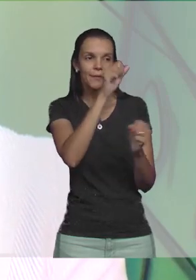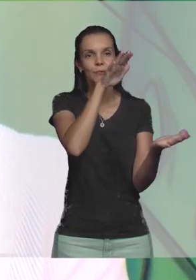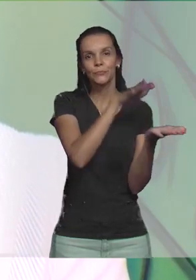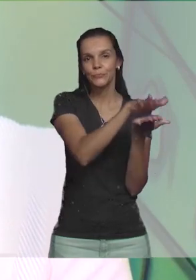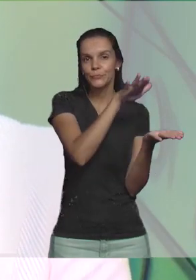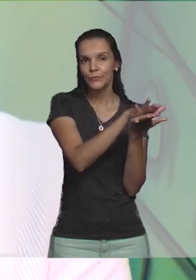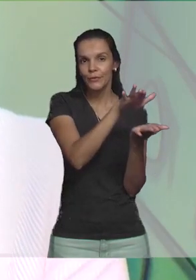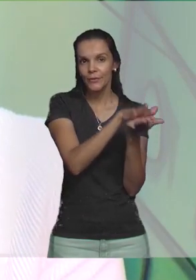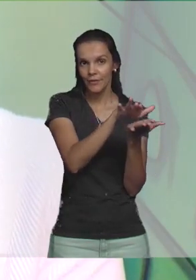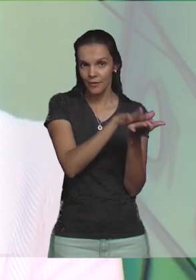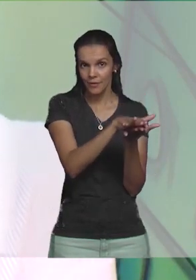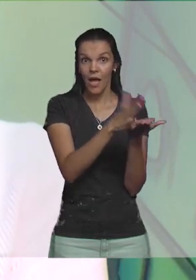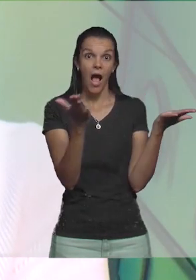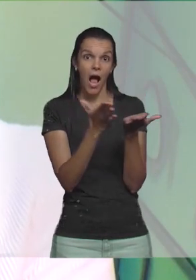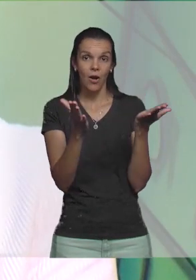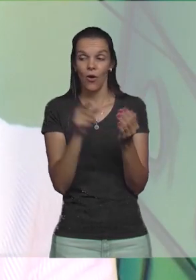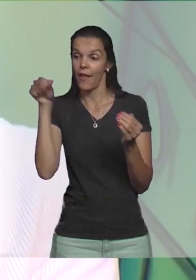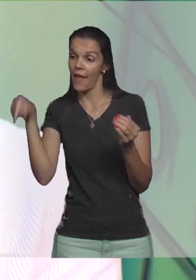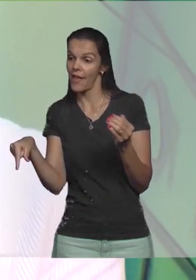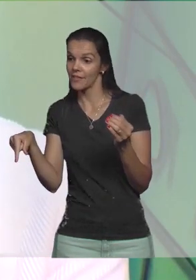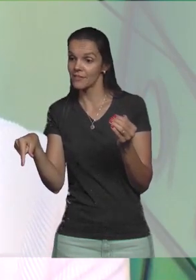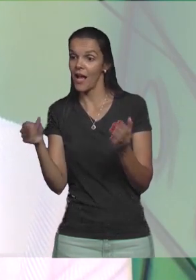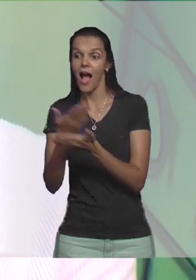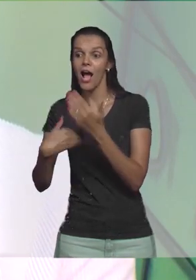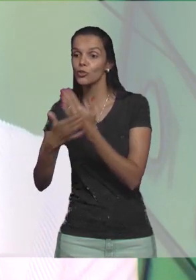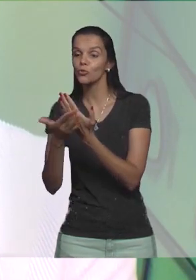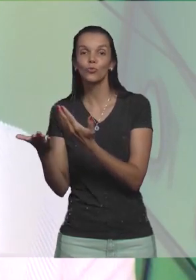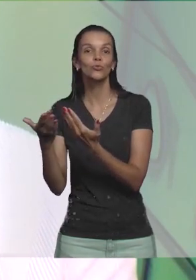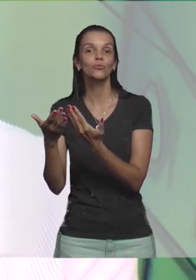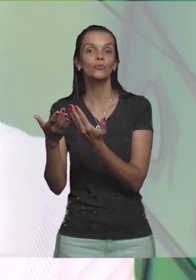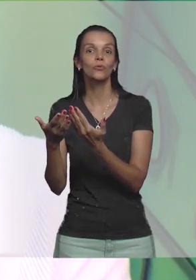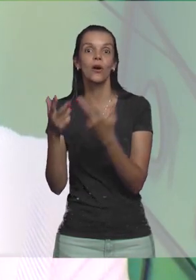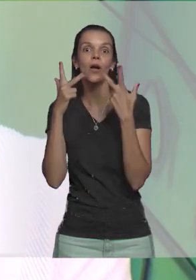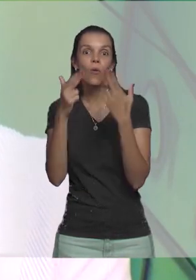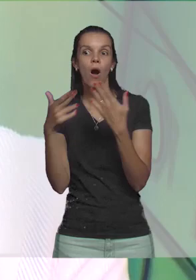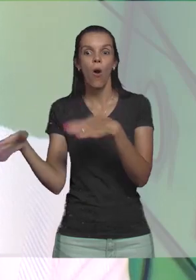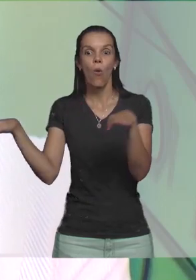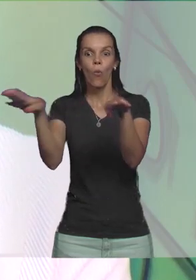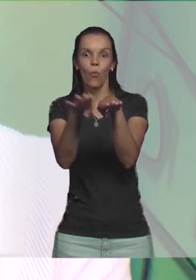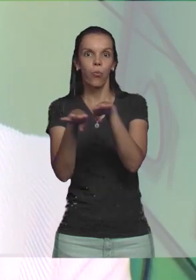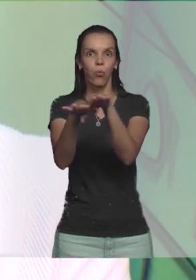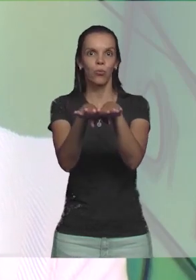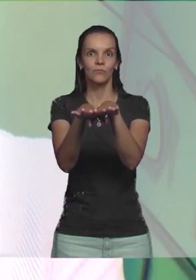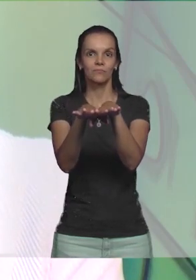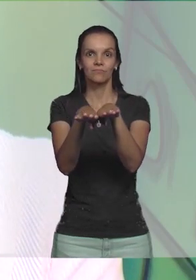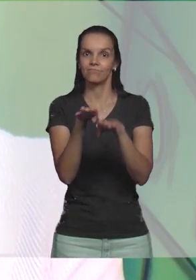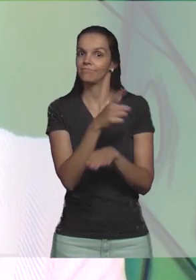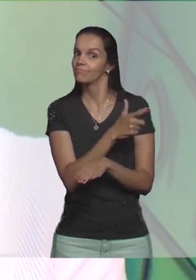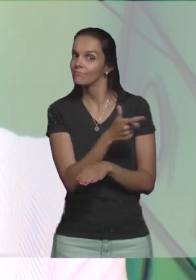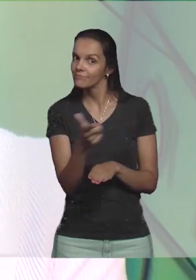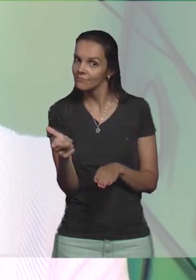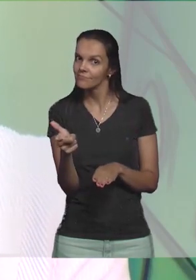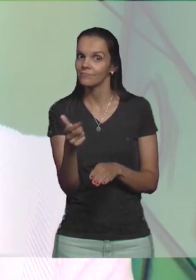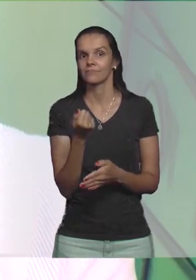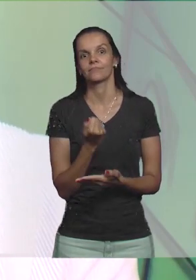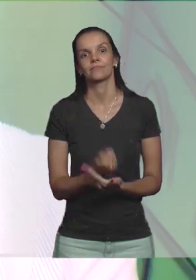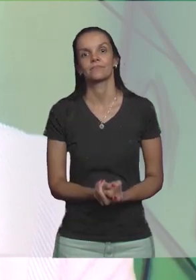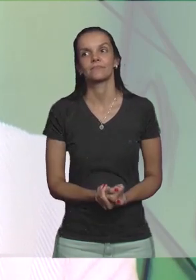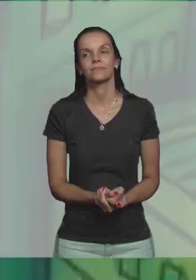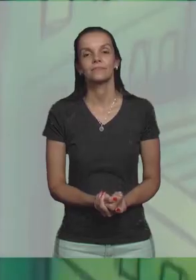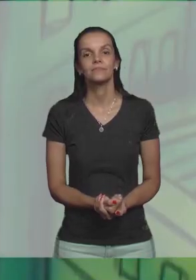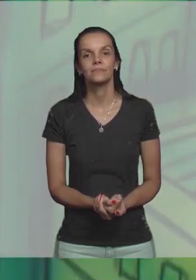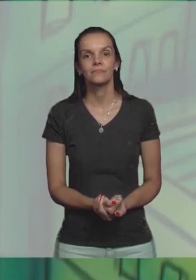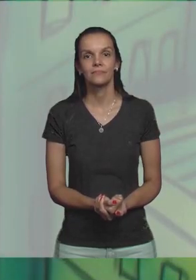produzindo, e aí de uma hora para outra abre a caixa e fala, ok, tá tudo igual, agora vocês vão correr junto. Não tem como isso acontecer. Tem uma interpretação um pouco